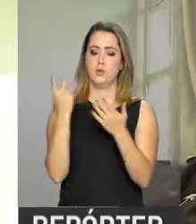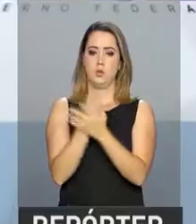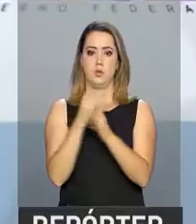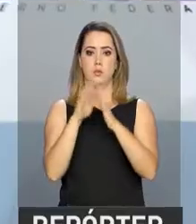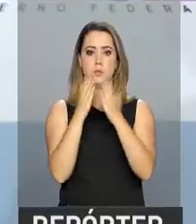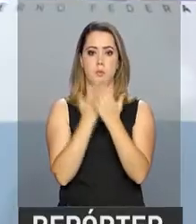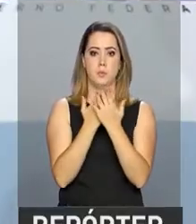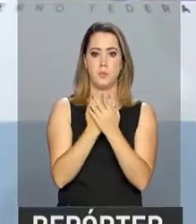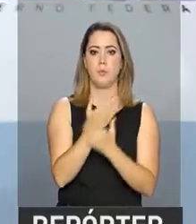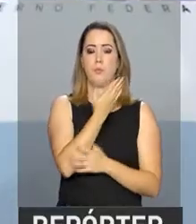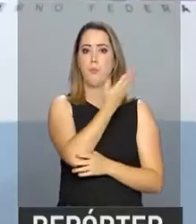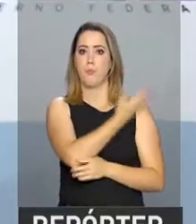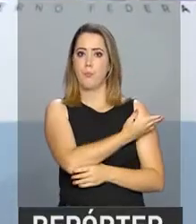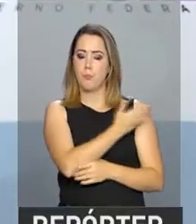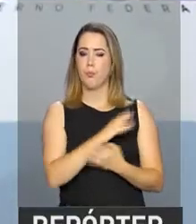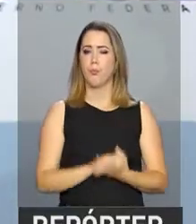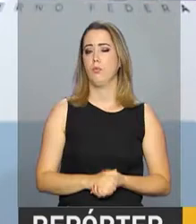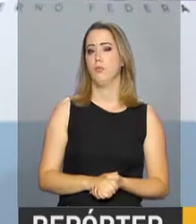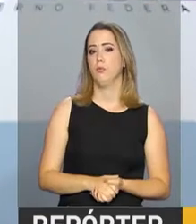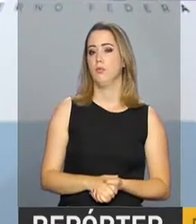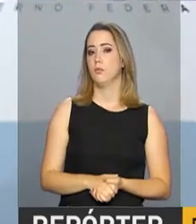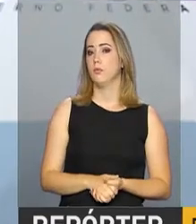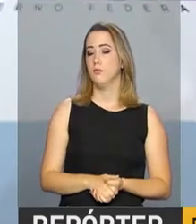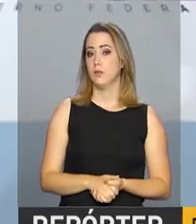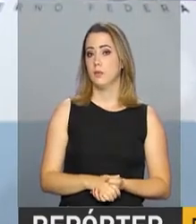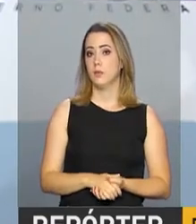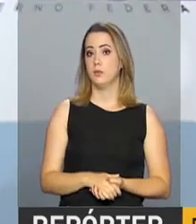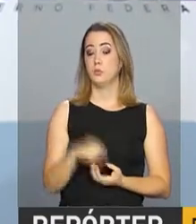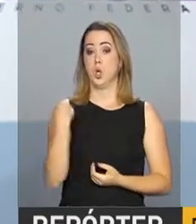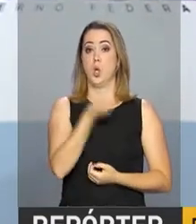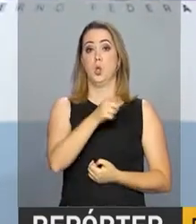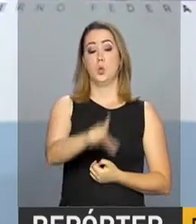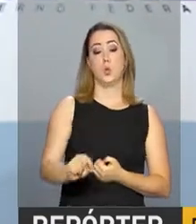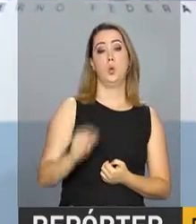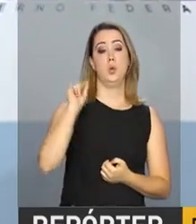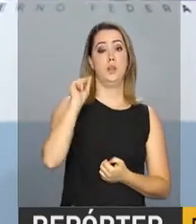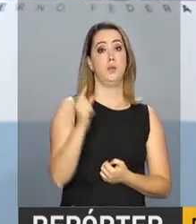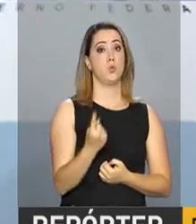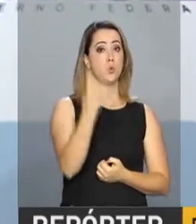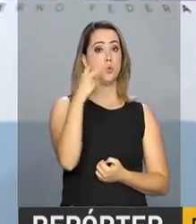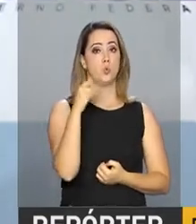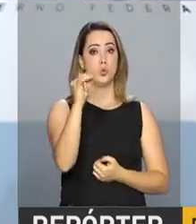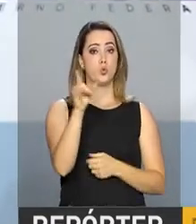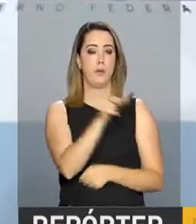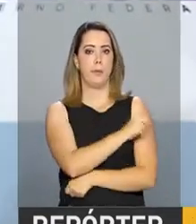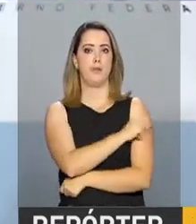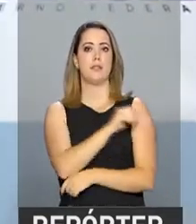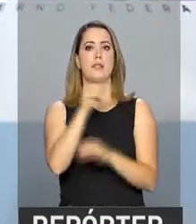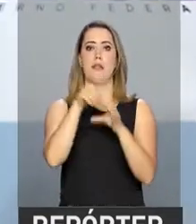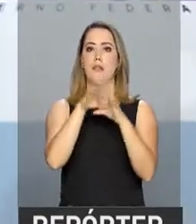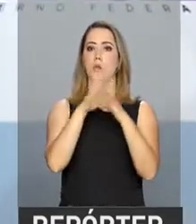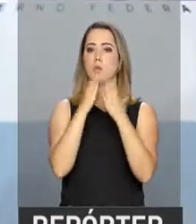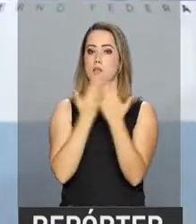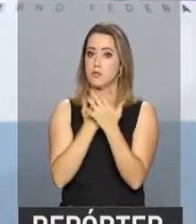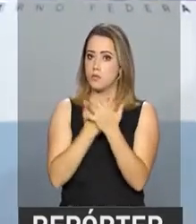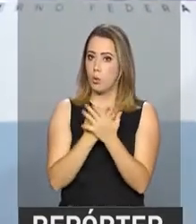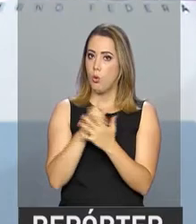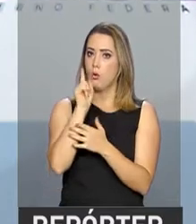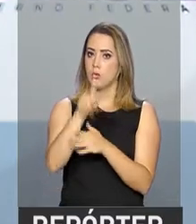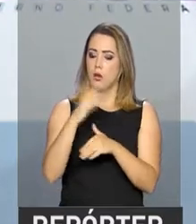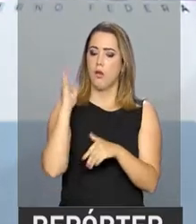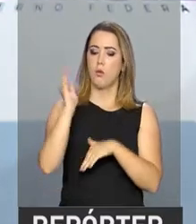escolas nós adotaremos um dia para a vacinação nas escolas também isso vai ser um grande avanço